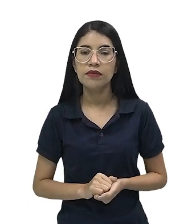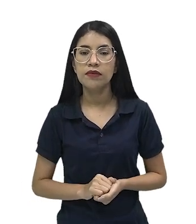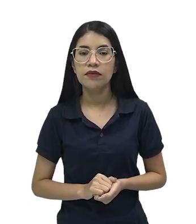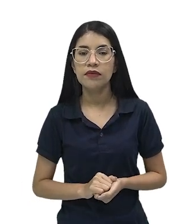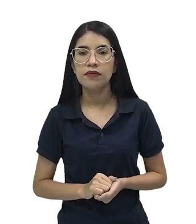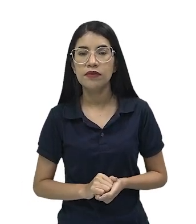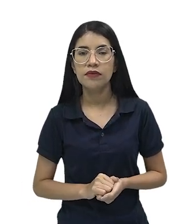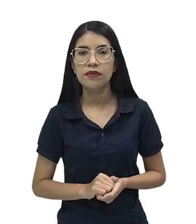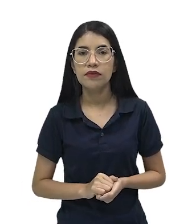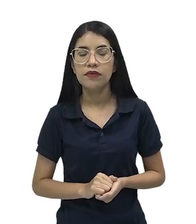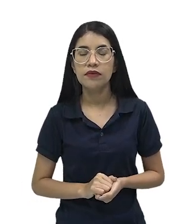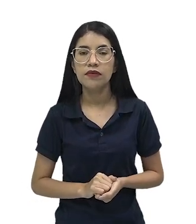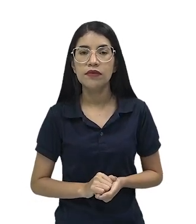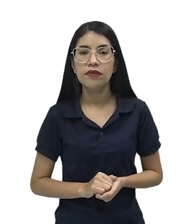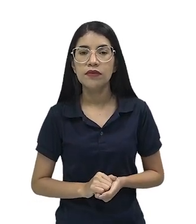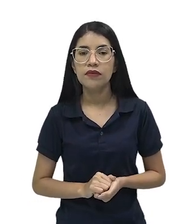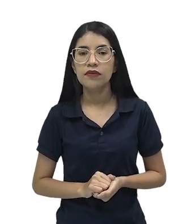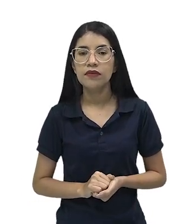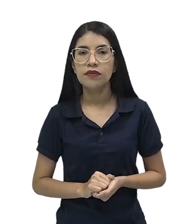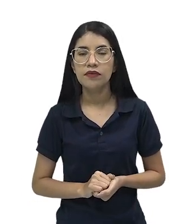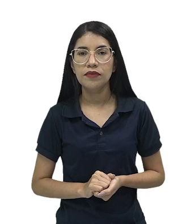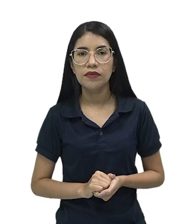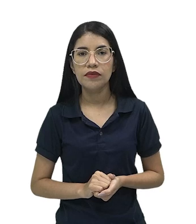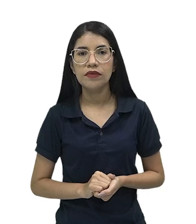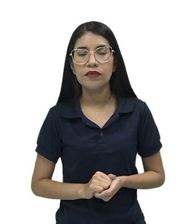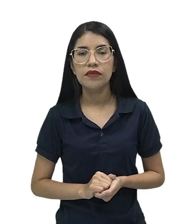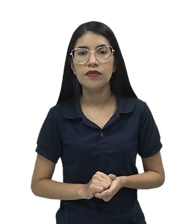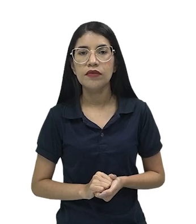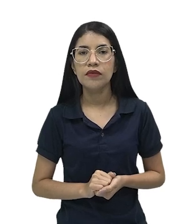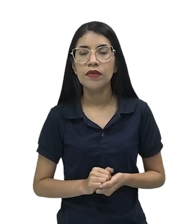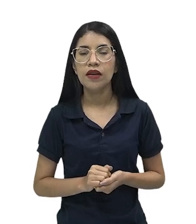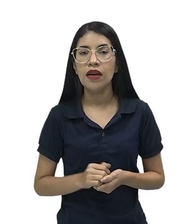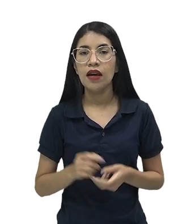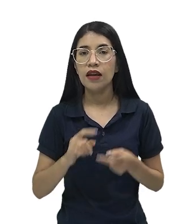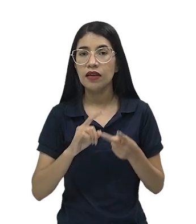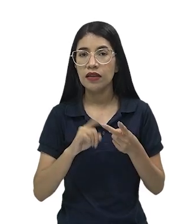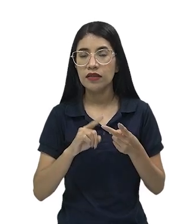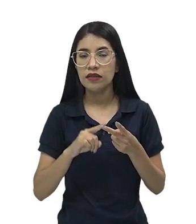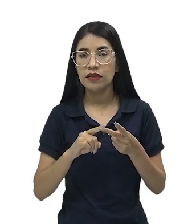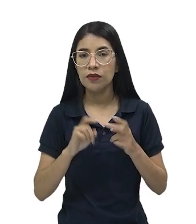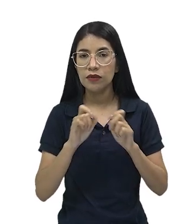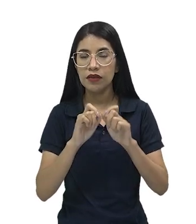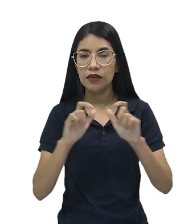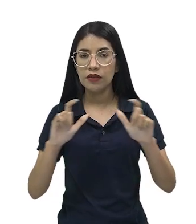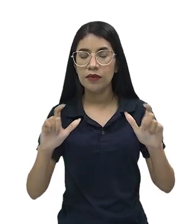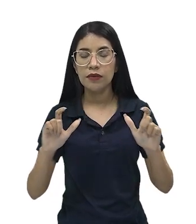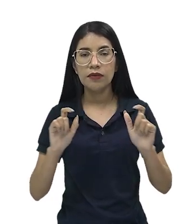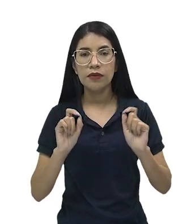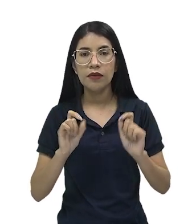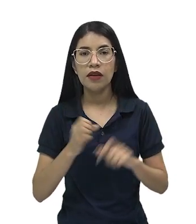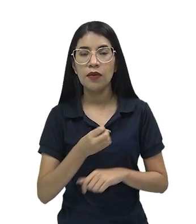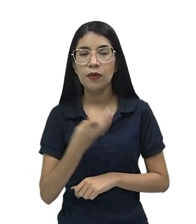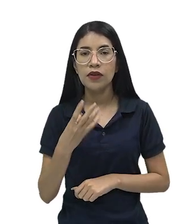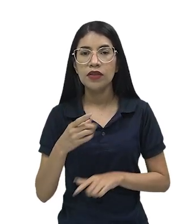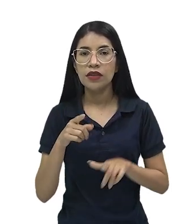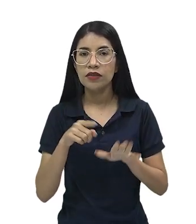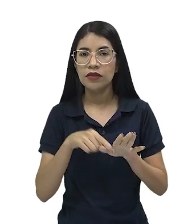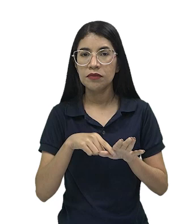aqui, né? Uma chave bonitinha. E agora a informação com relação aos pés,